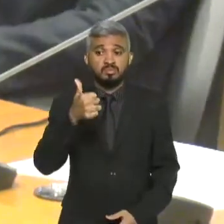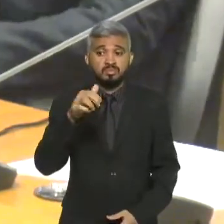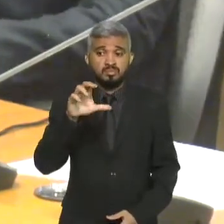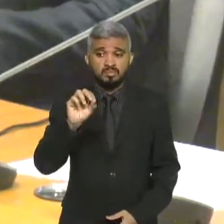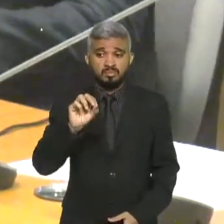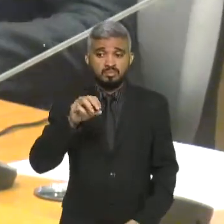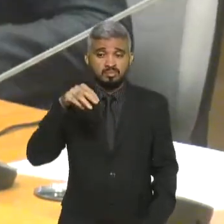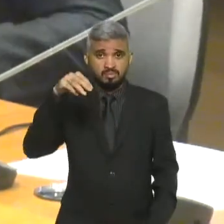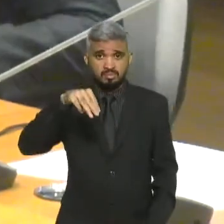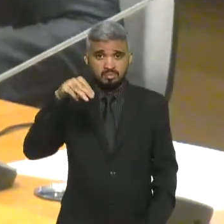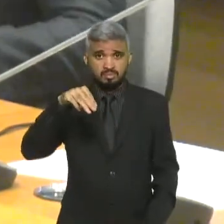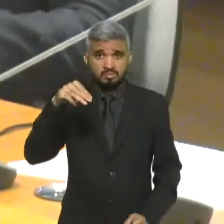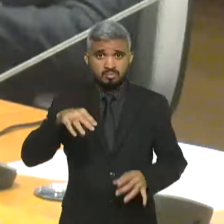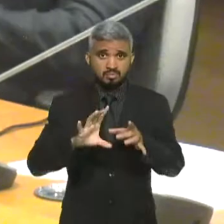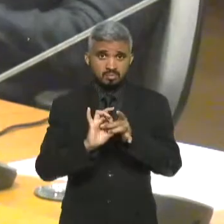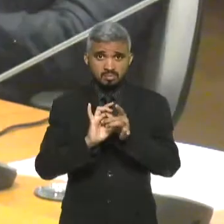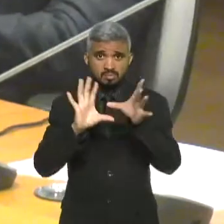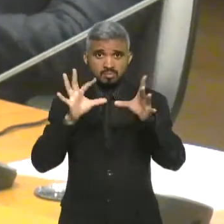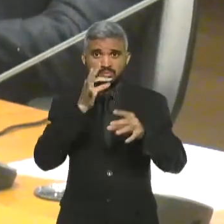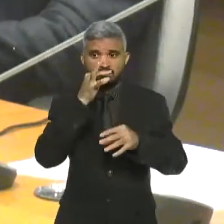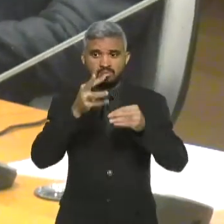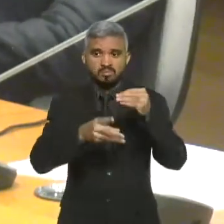10 minutos, uma parte.